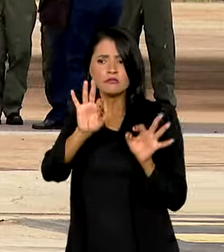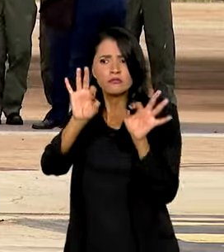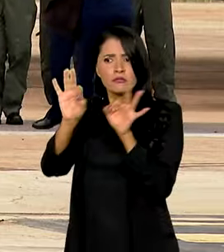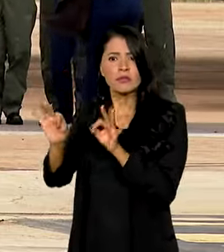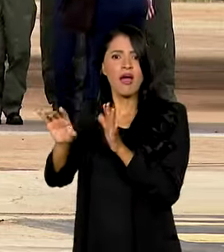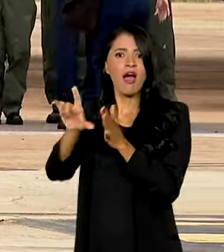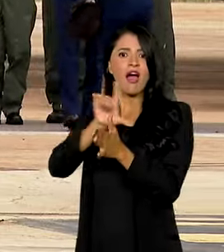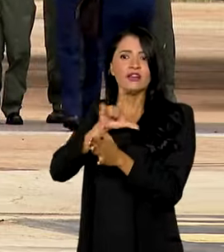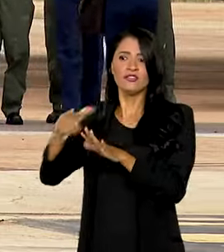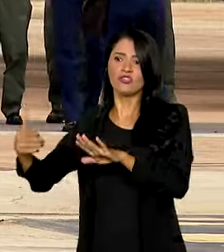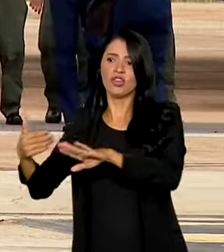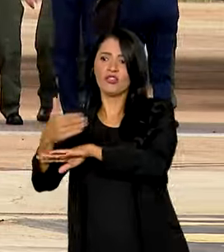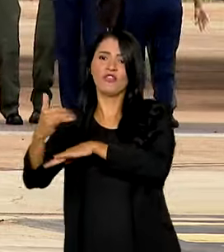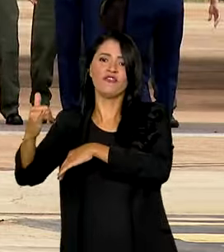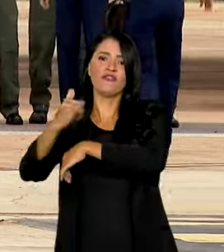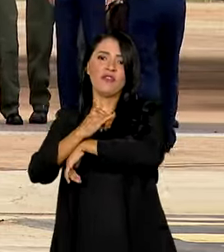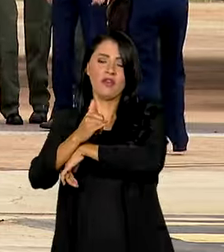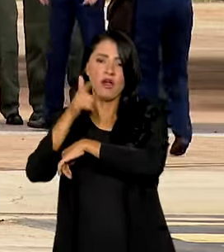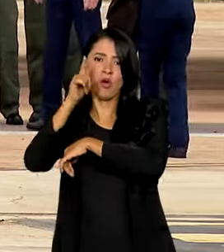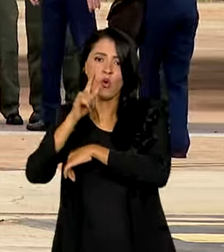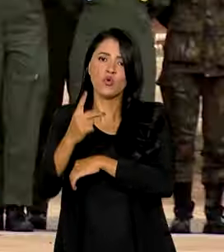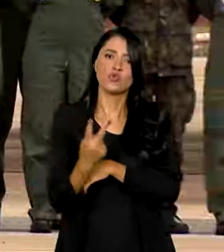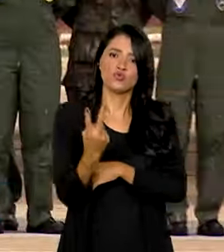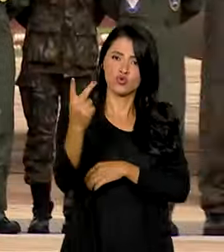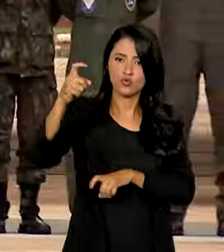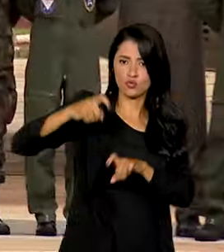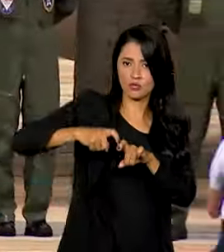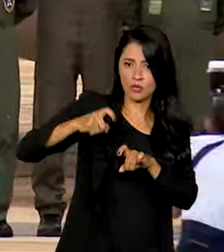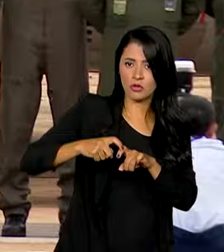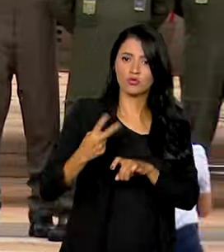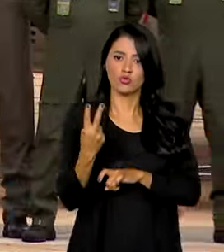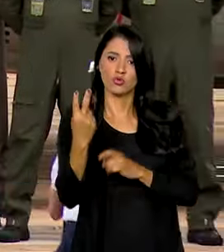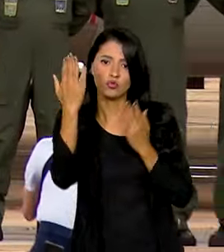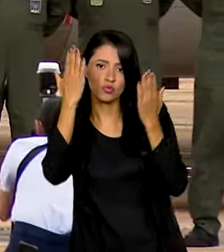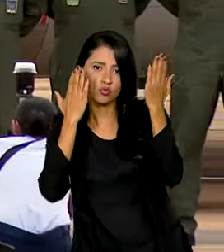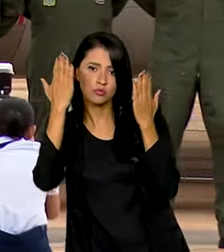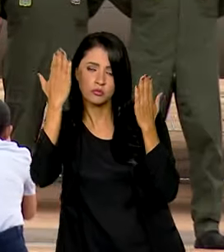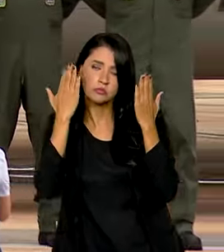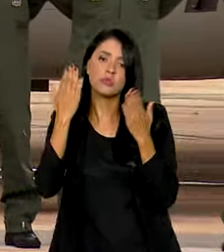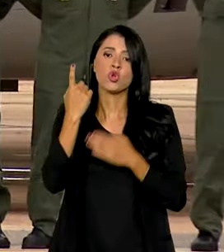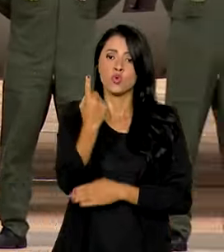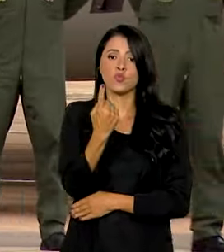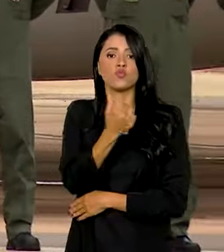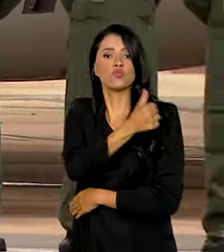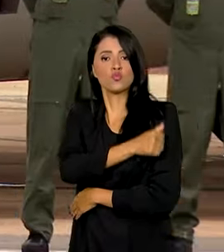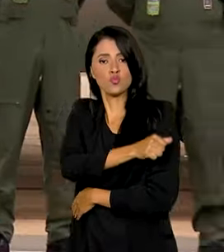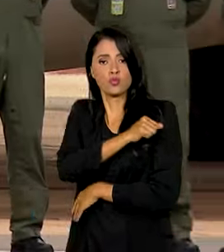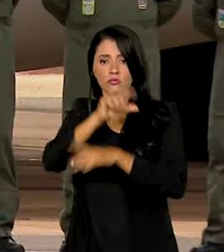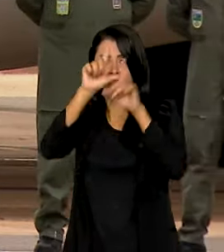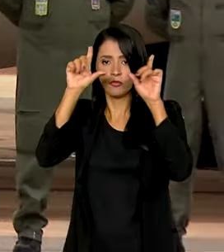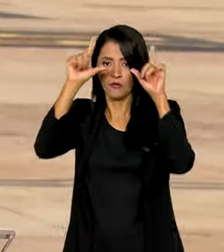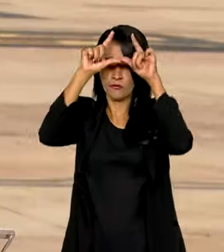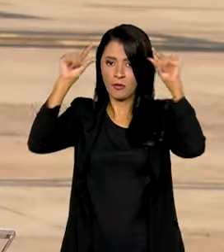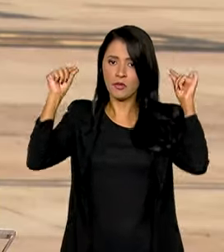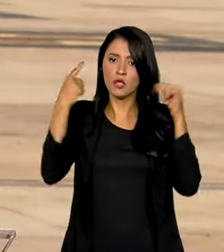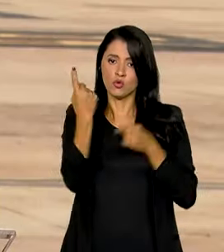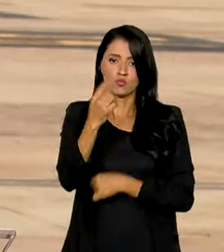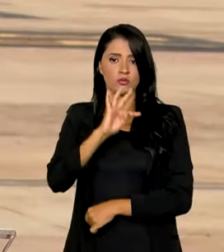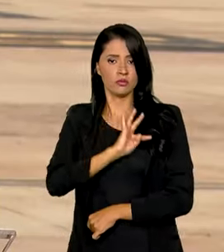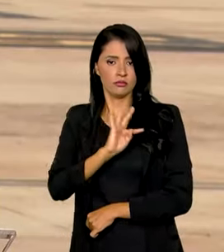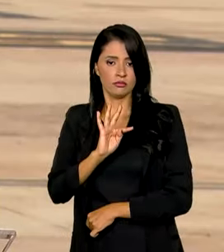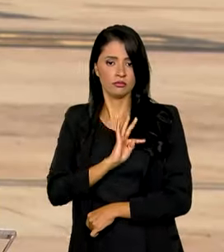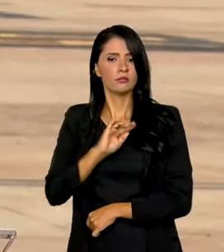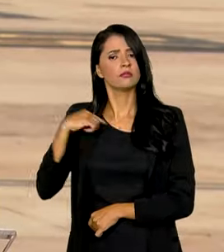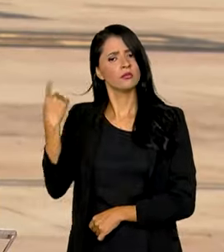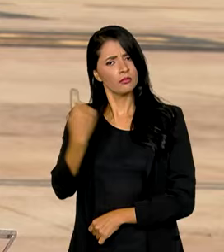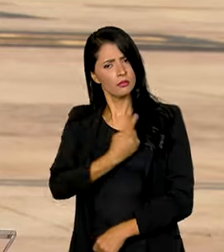antes do embarque foram dois médicos dois psicólogos um enfermeiro e um técnico nós tivemos a